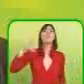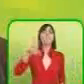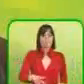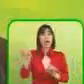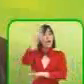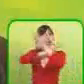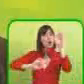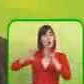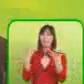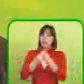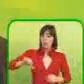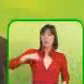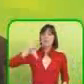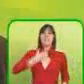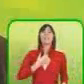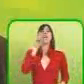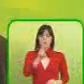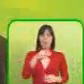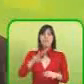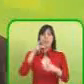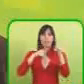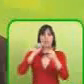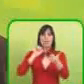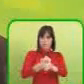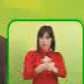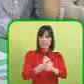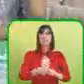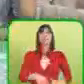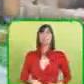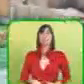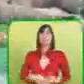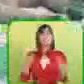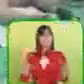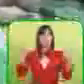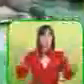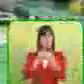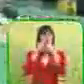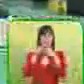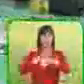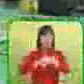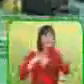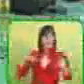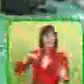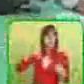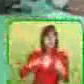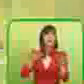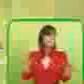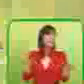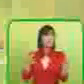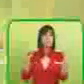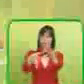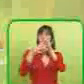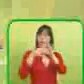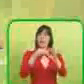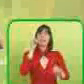e para a Europa. Com os verdes e a CDU, vamos construir a mudança. A convergência da esquerda em Portugal, a